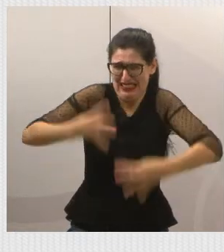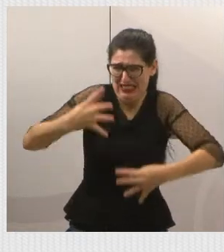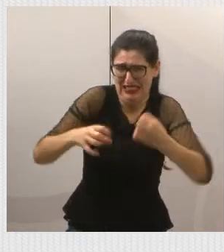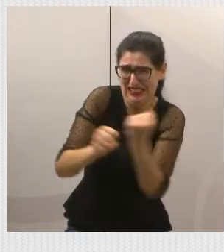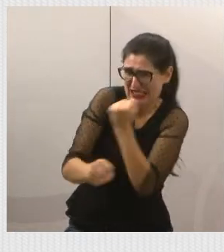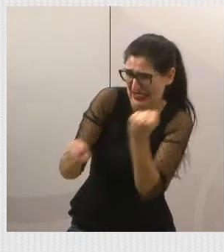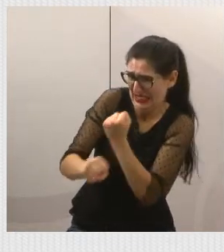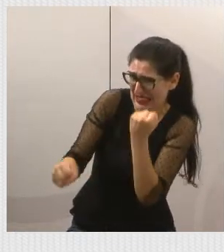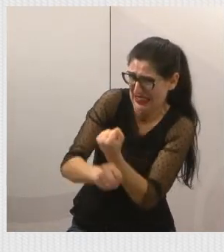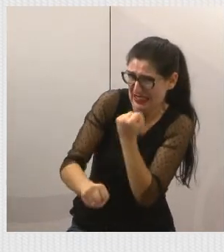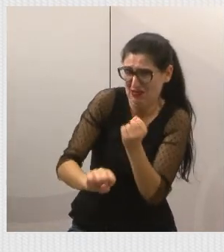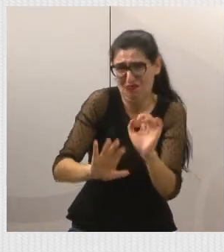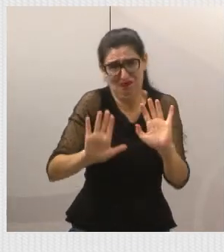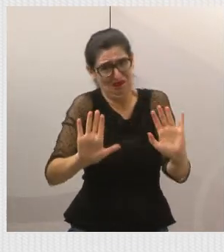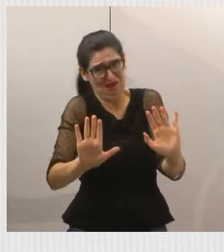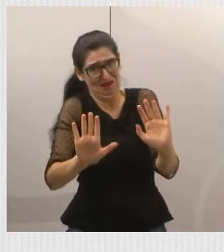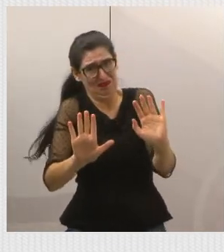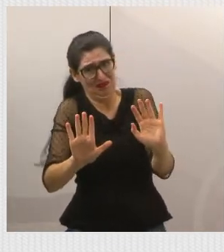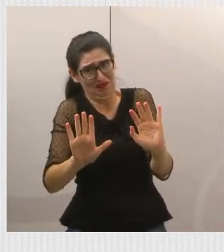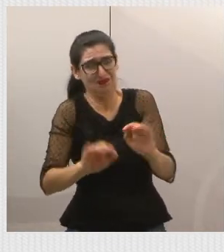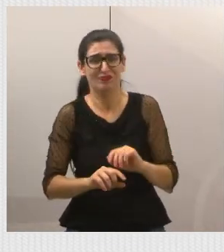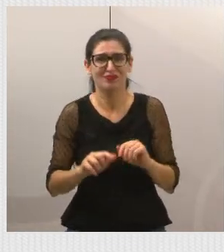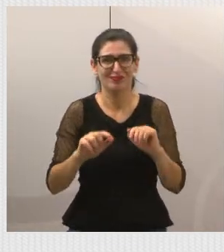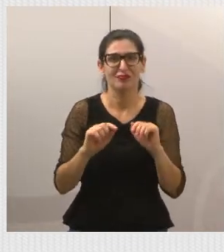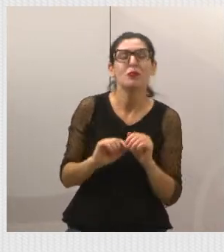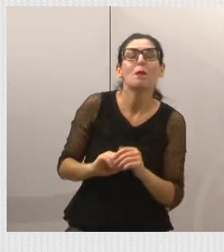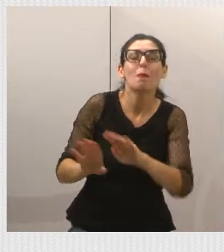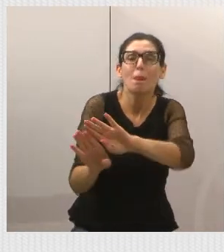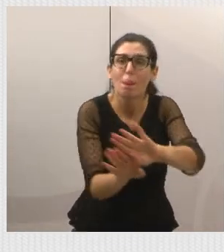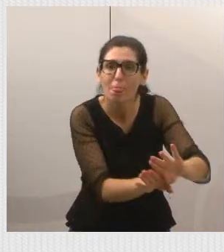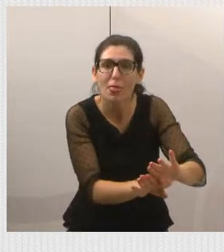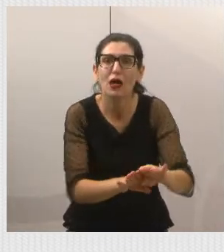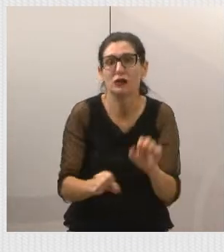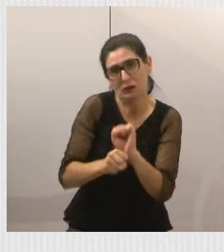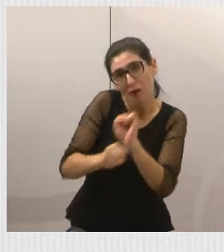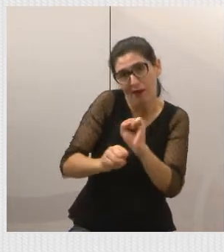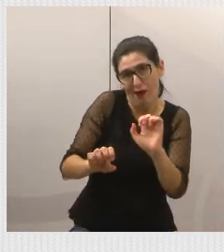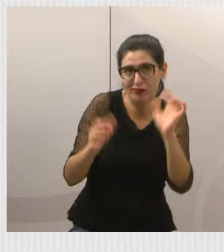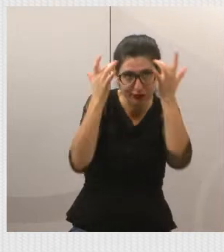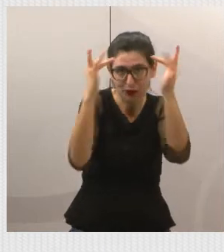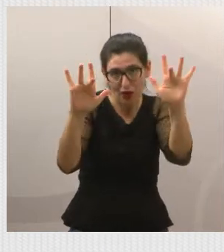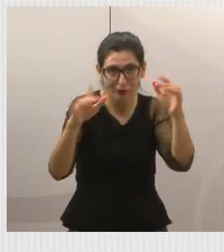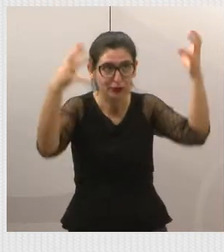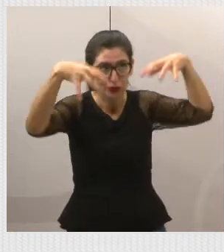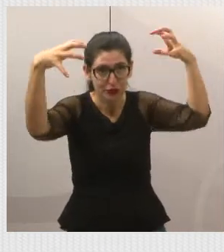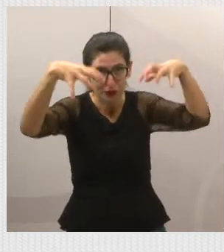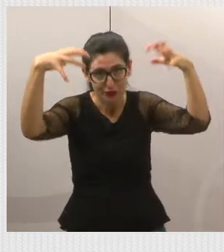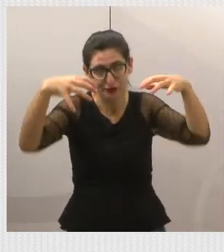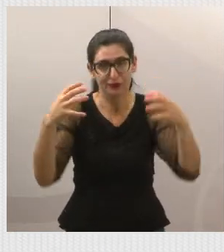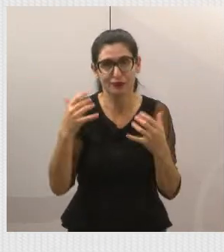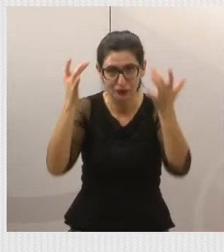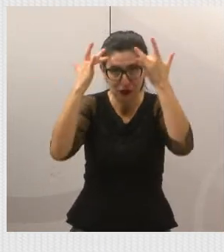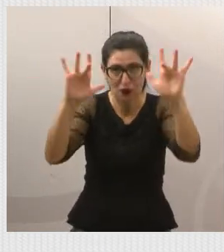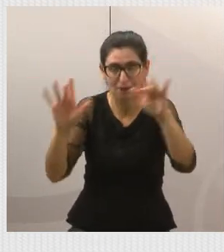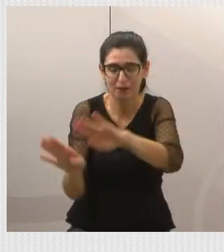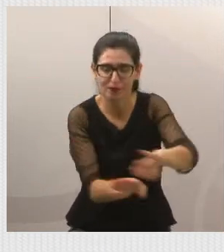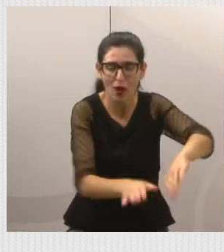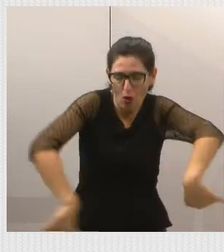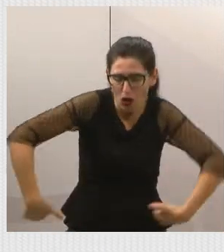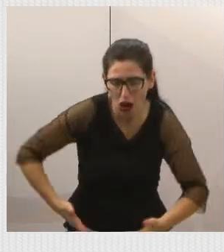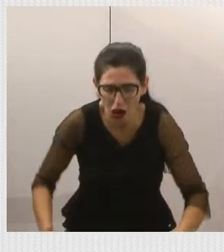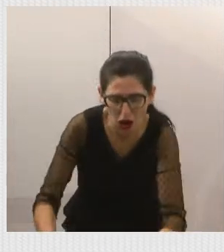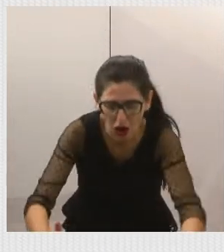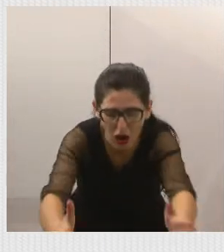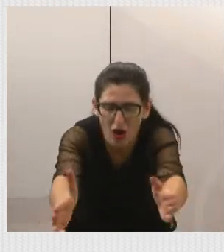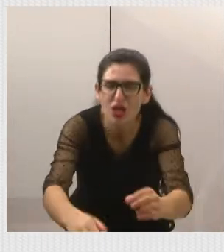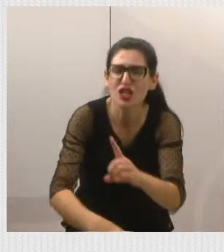obra. A drenagem do Tanquinho, que é uma obra grande de drenagem do córrego do Tanquinho, para quem não sabe, é aquele córrego que passa